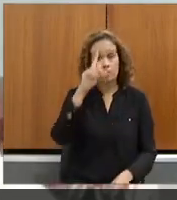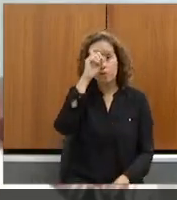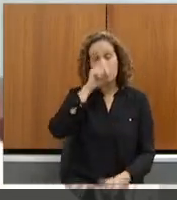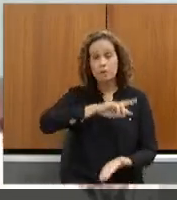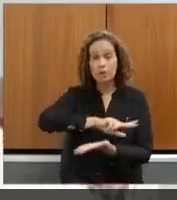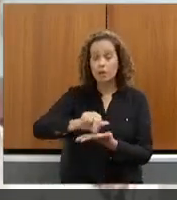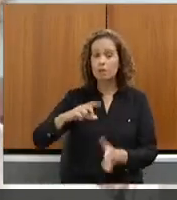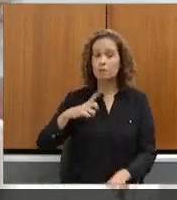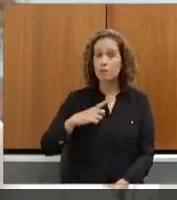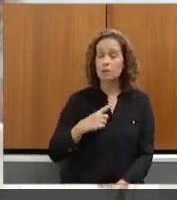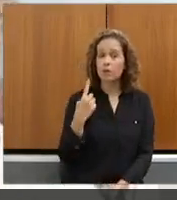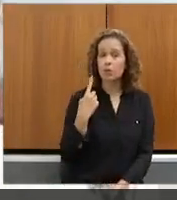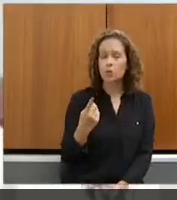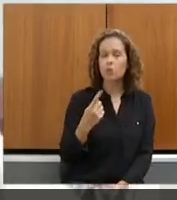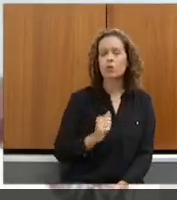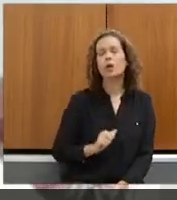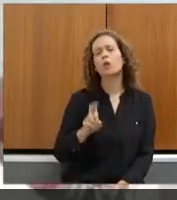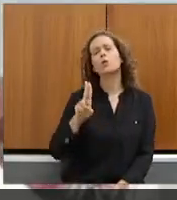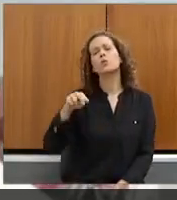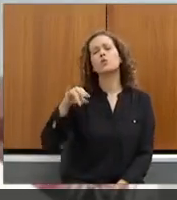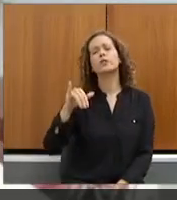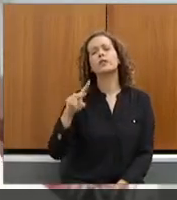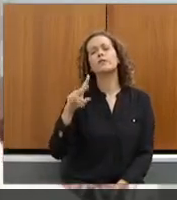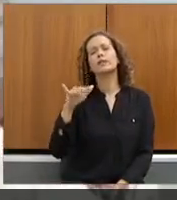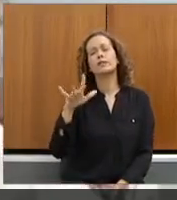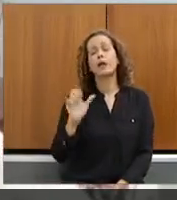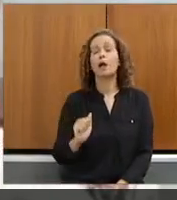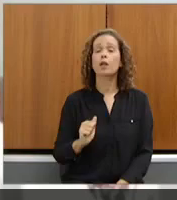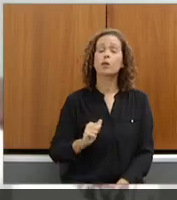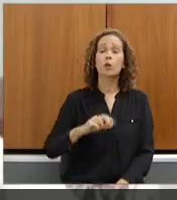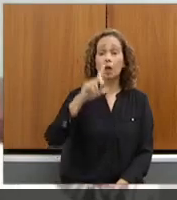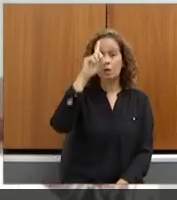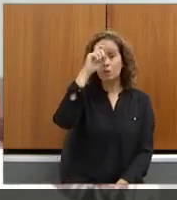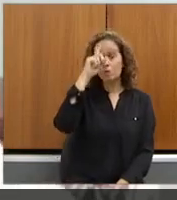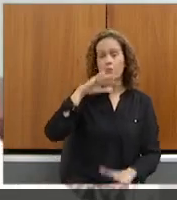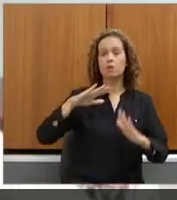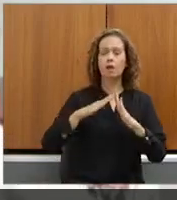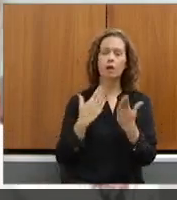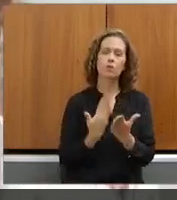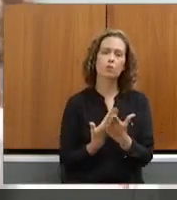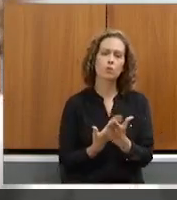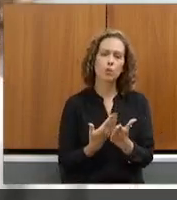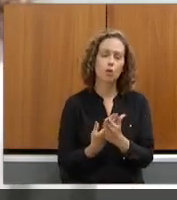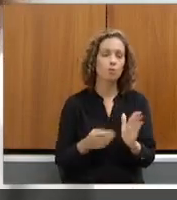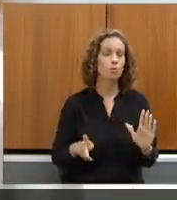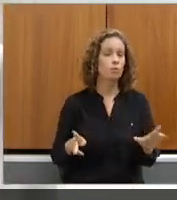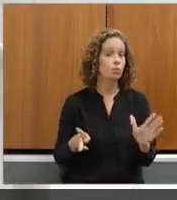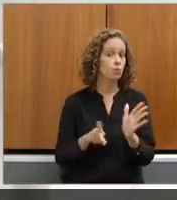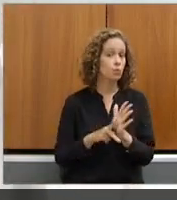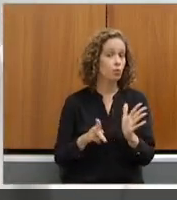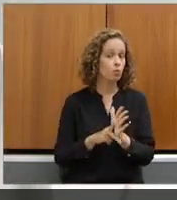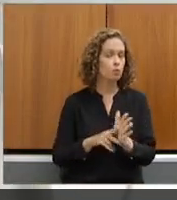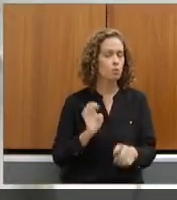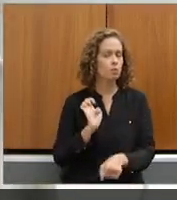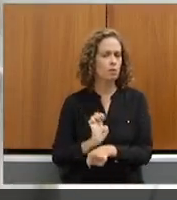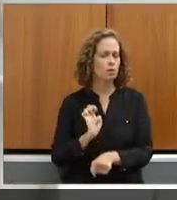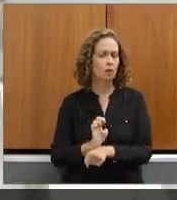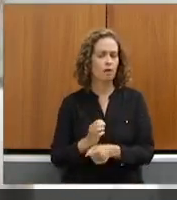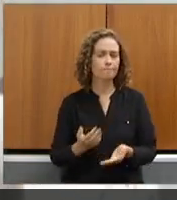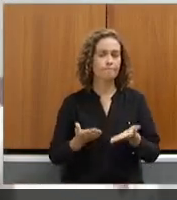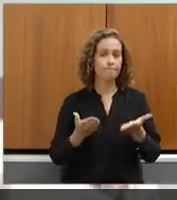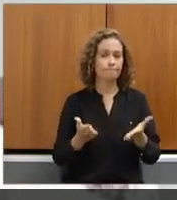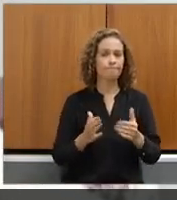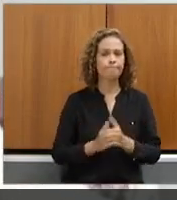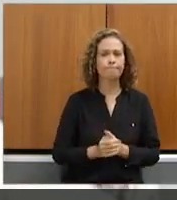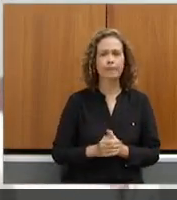Inclusive tem um do Hospital Universitário é o hospital escola que pertence ao estado eu tô falando dessa rede hospitalar né